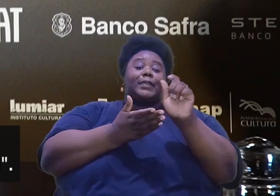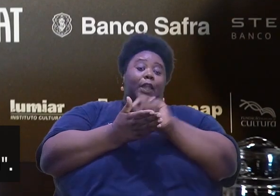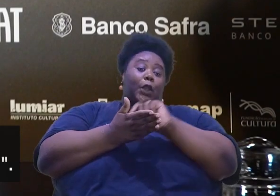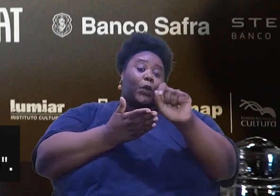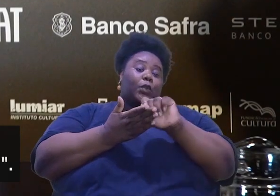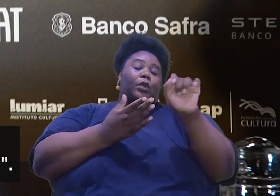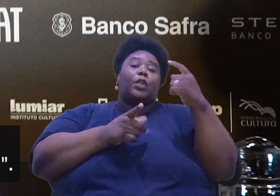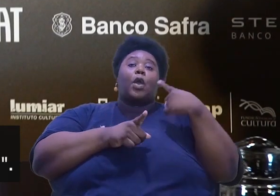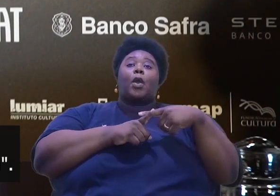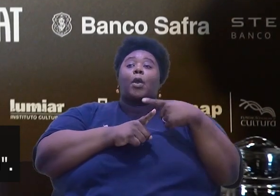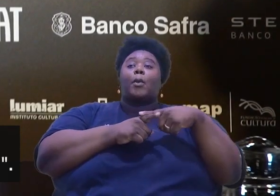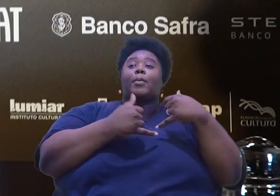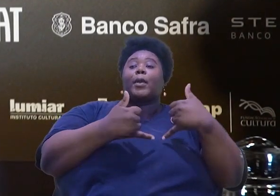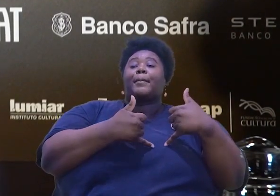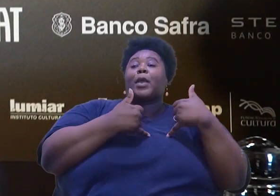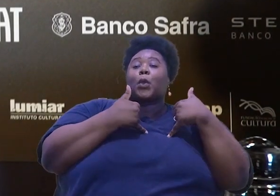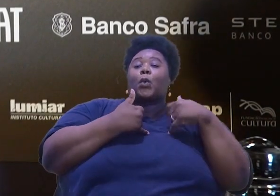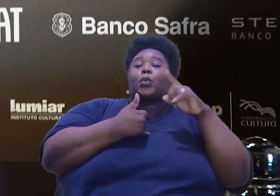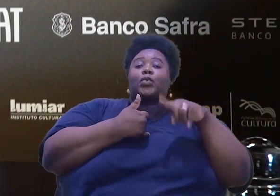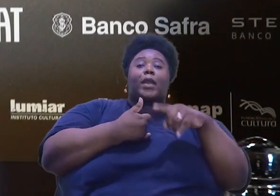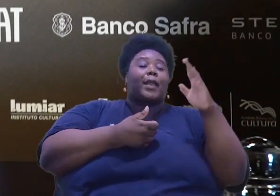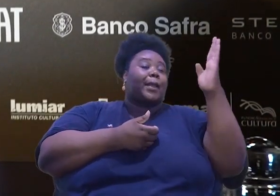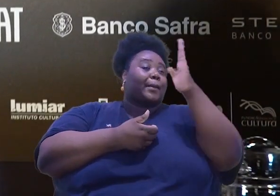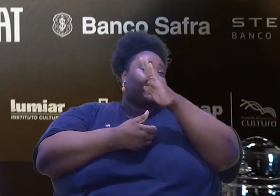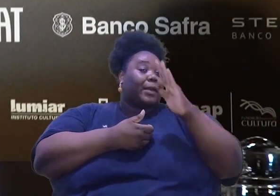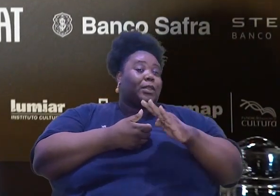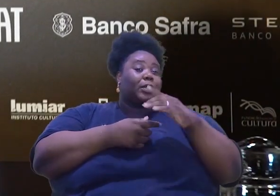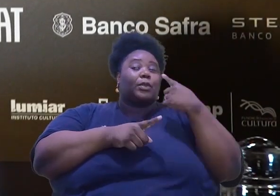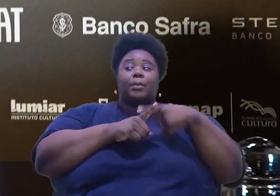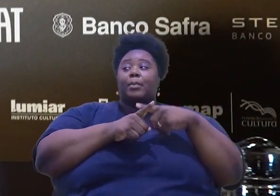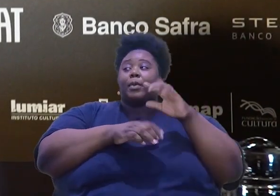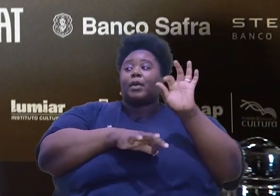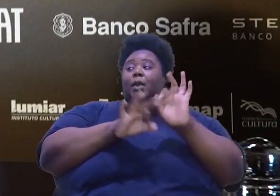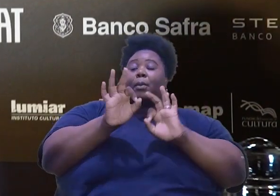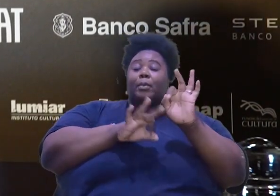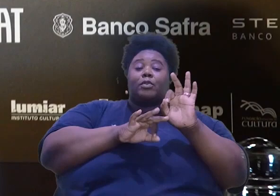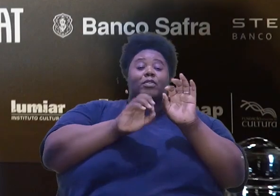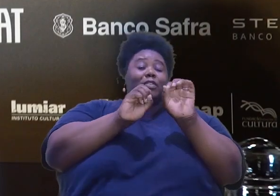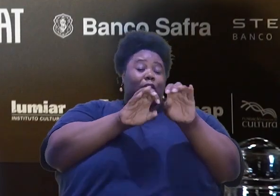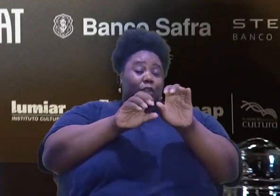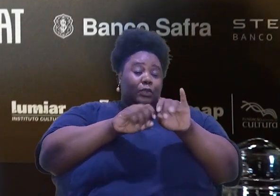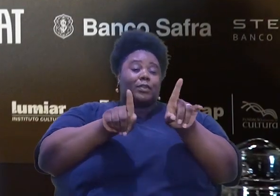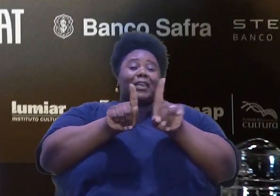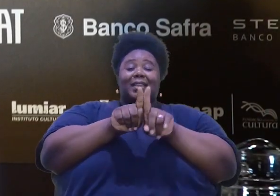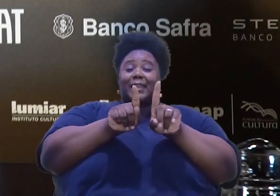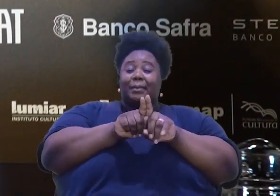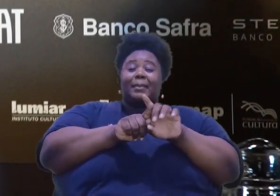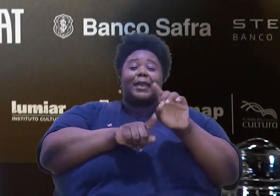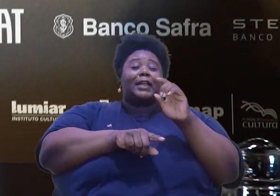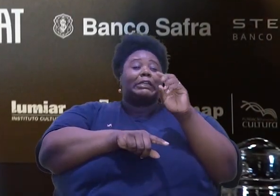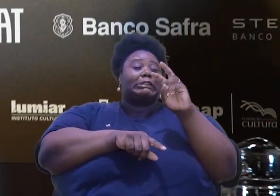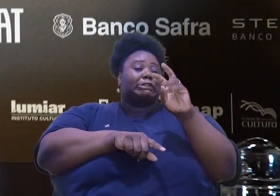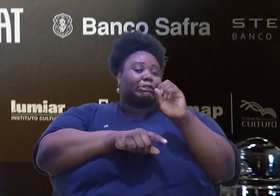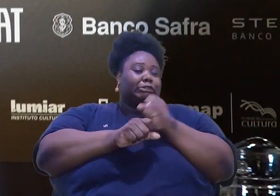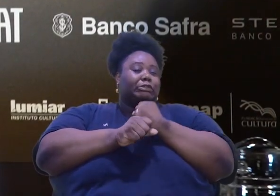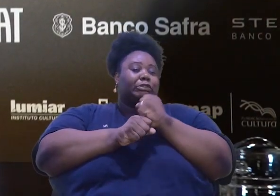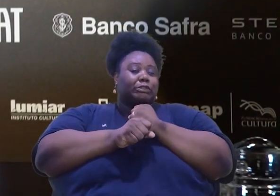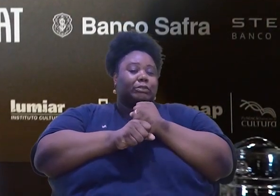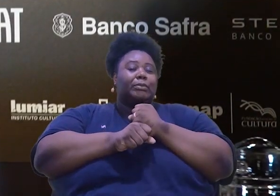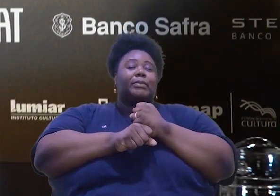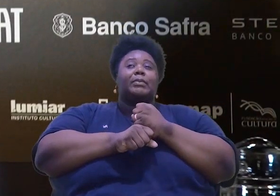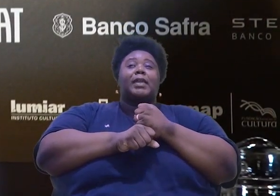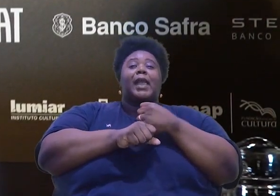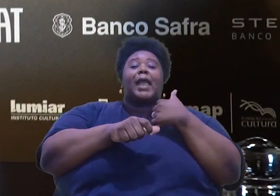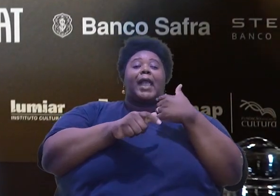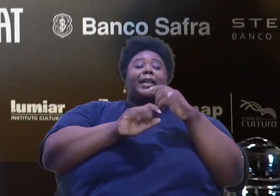me orgulho de ser brasileira. Porque era um projeto de educação também nos anos 50, trabalhar o